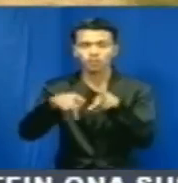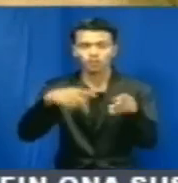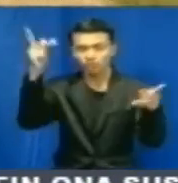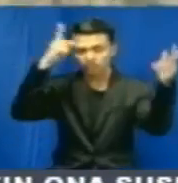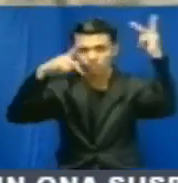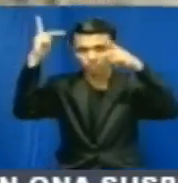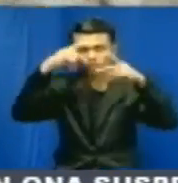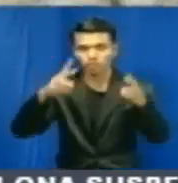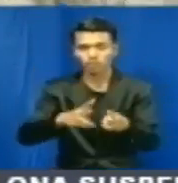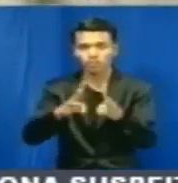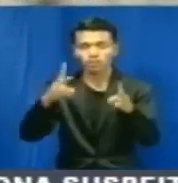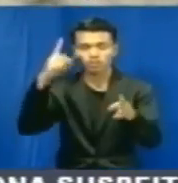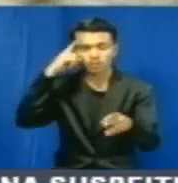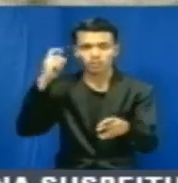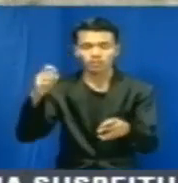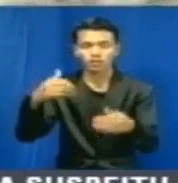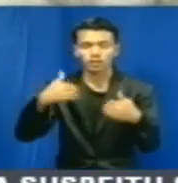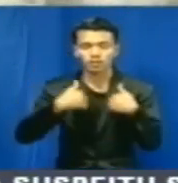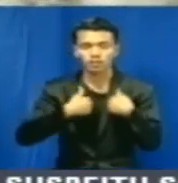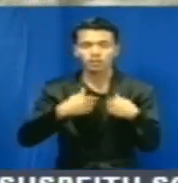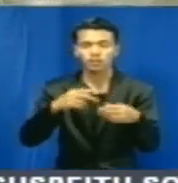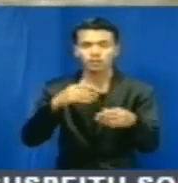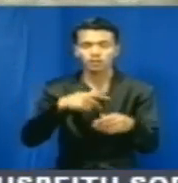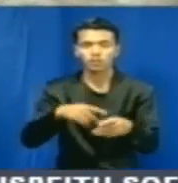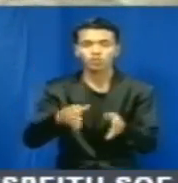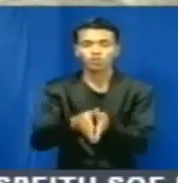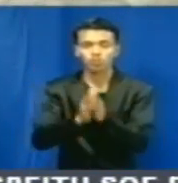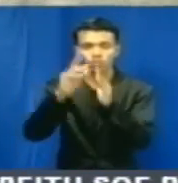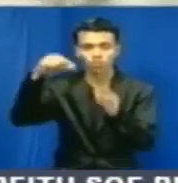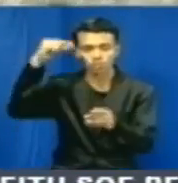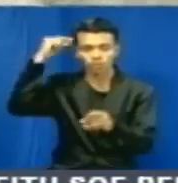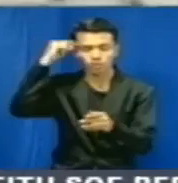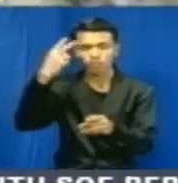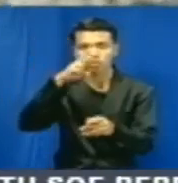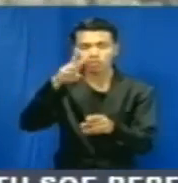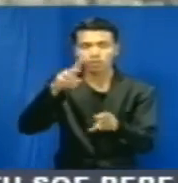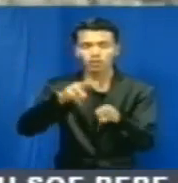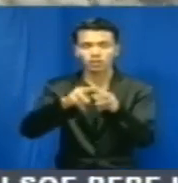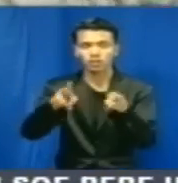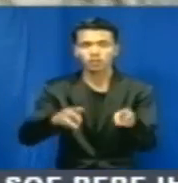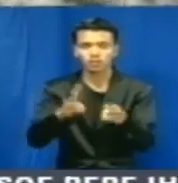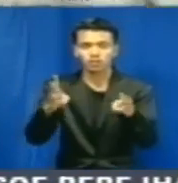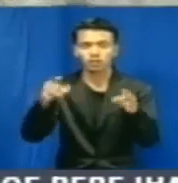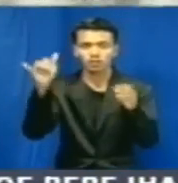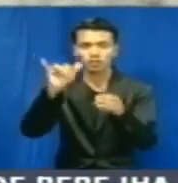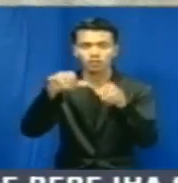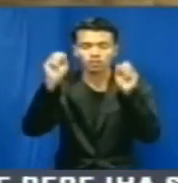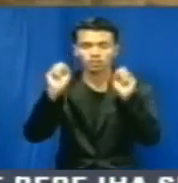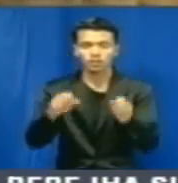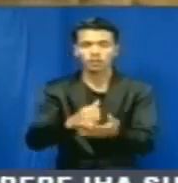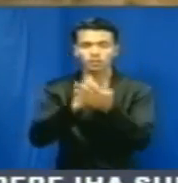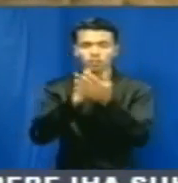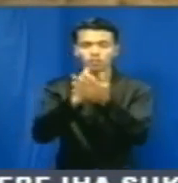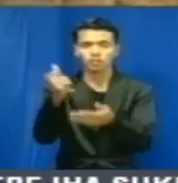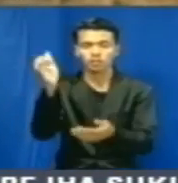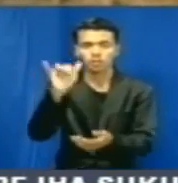preocupa liu ba estrada, tamba ne, e hanya parte o su governo, atu bele tauma tamba estrada rural xira, nune bele ajuda comunidade xira.